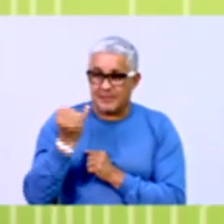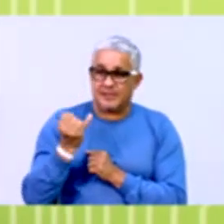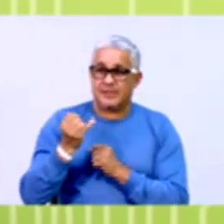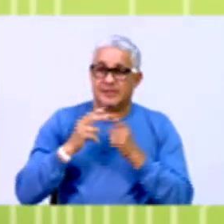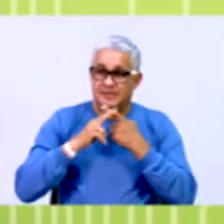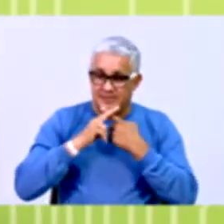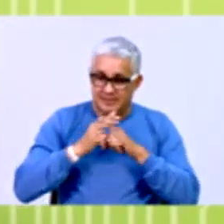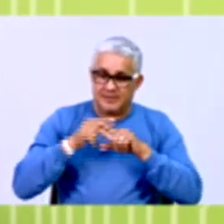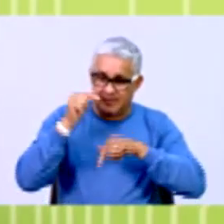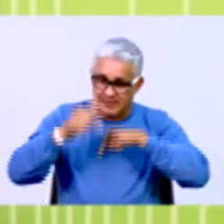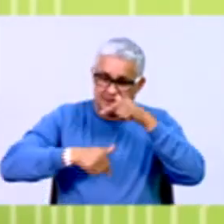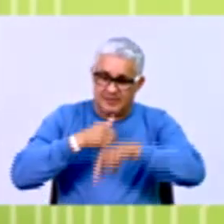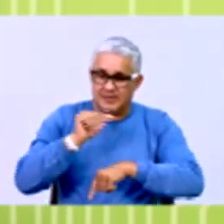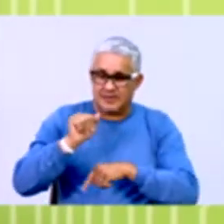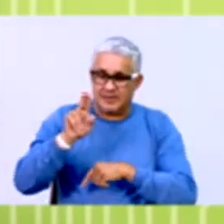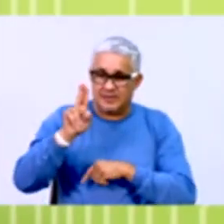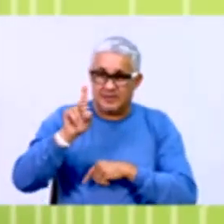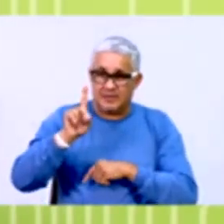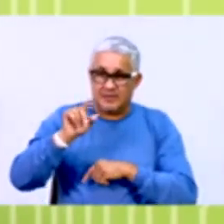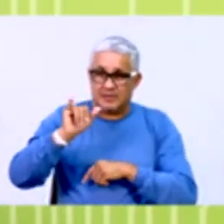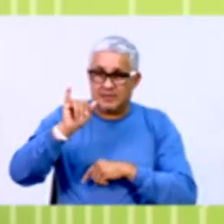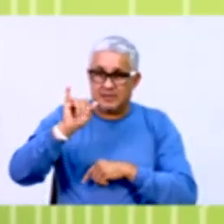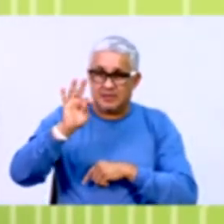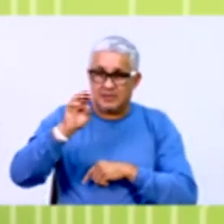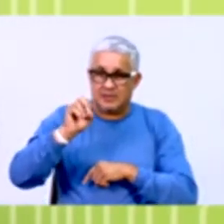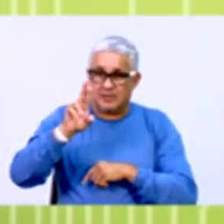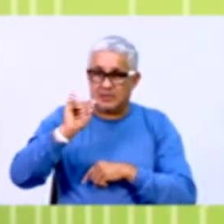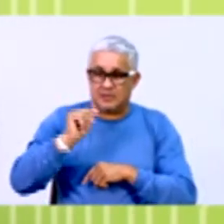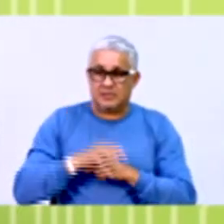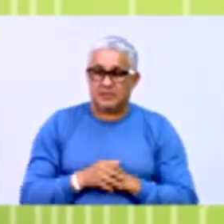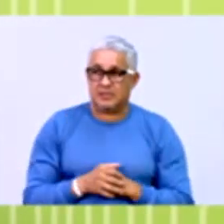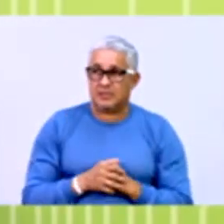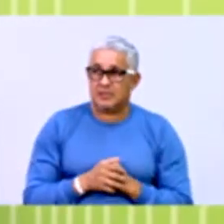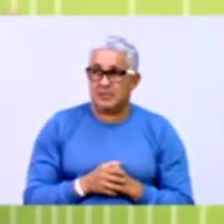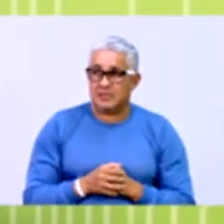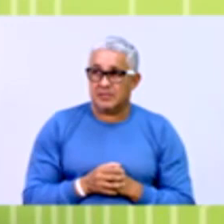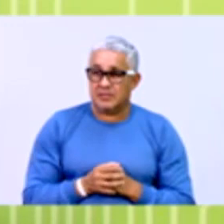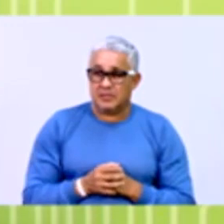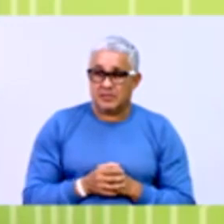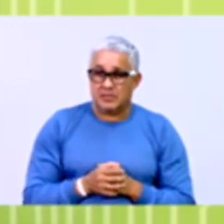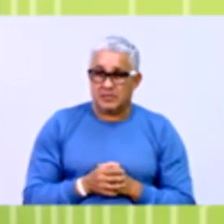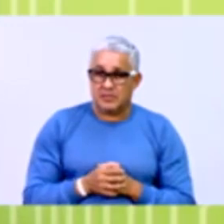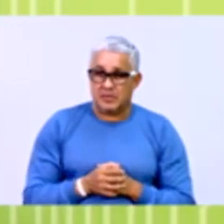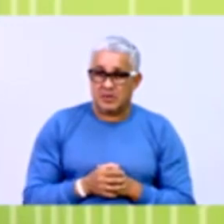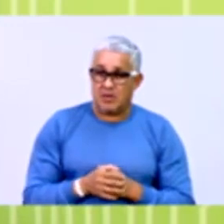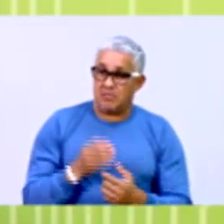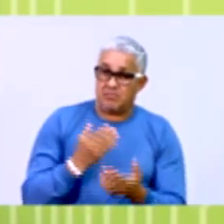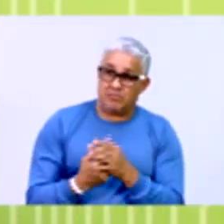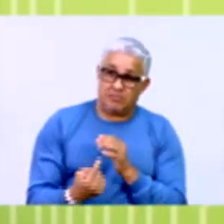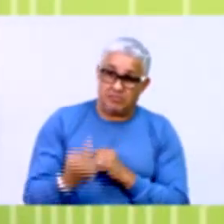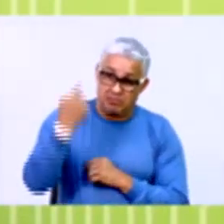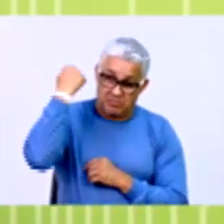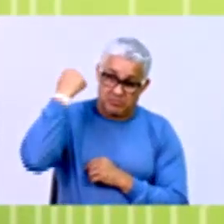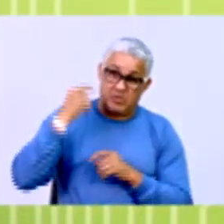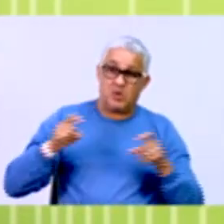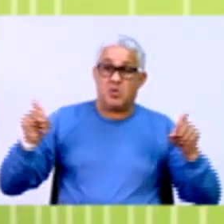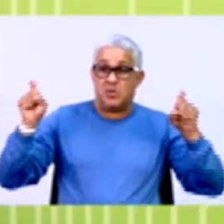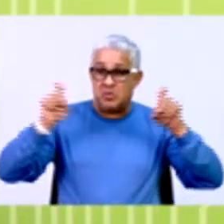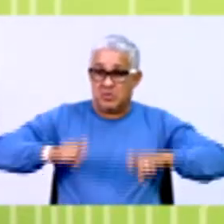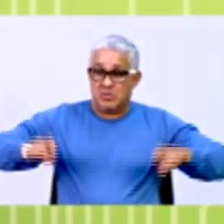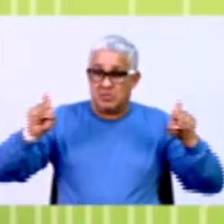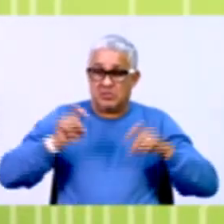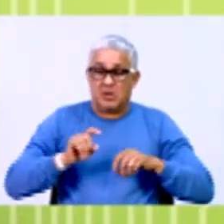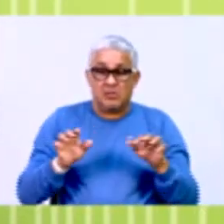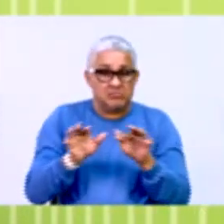trabalho, uma ferramenta de auditoria, não é, professor? Então, na visão passada, o computador era um mero instrumento